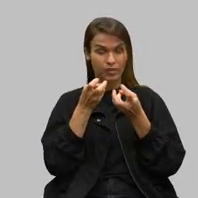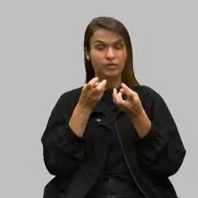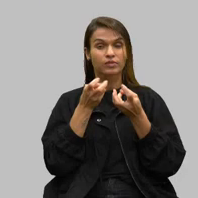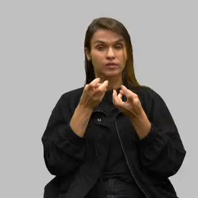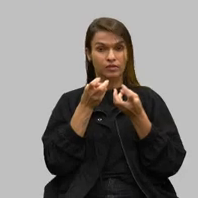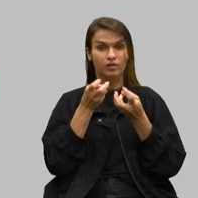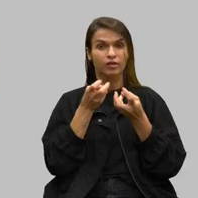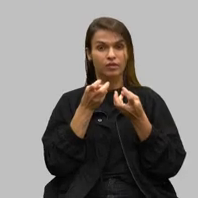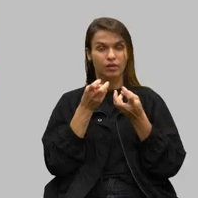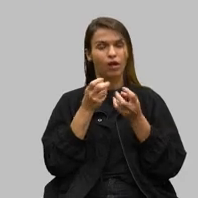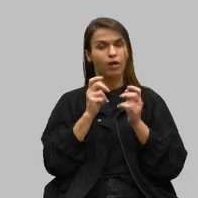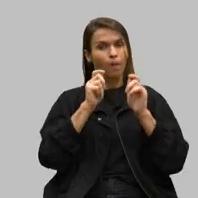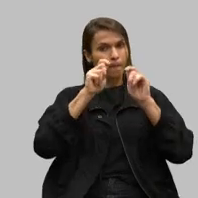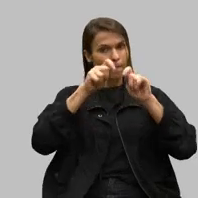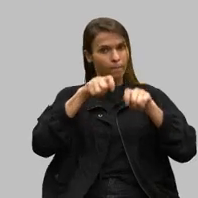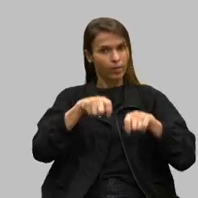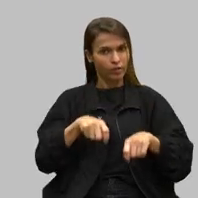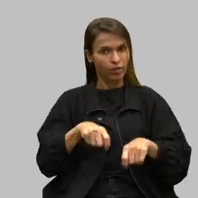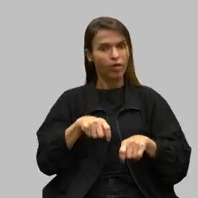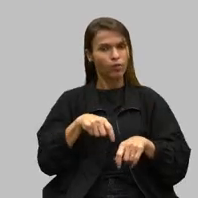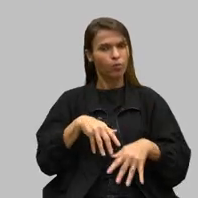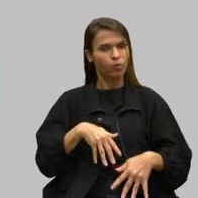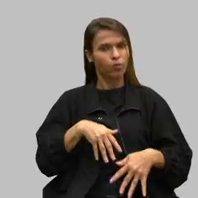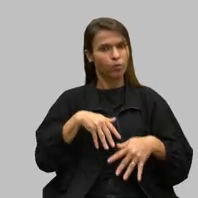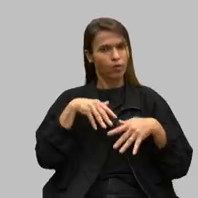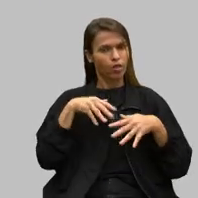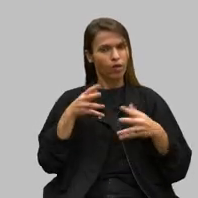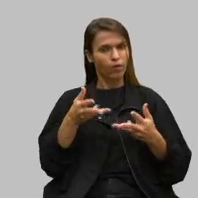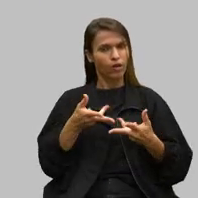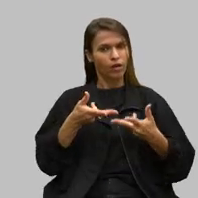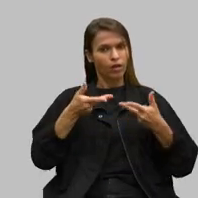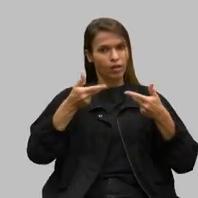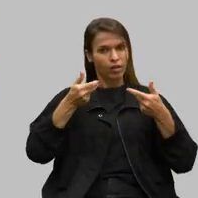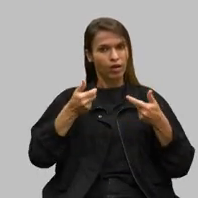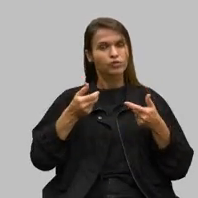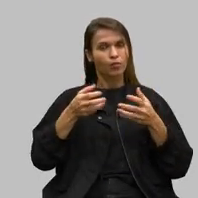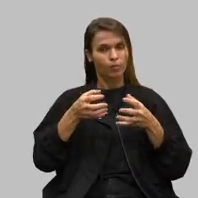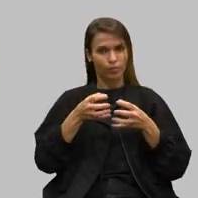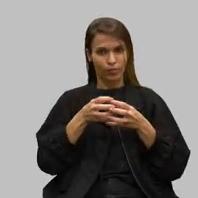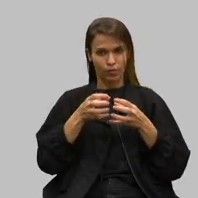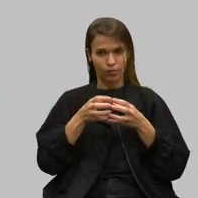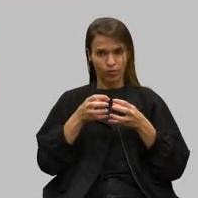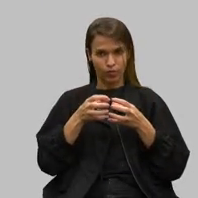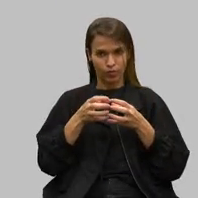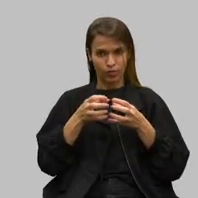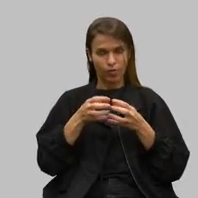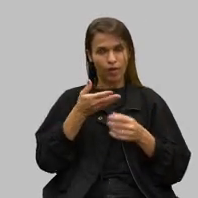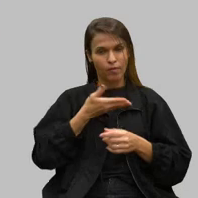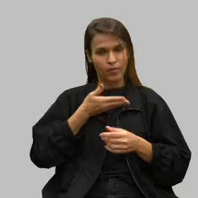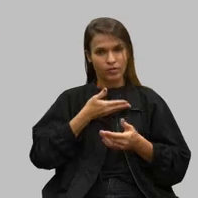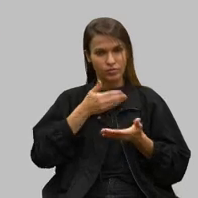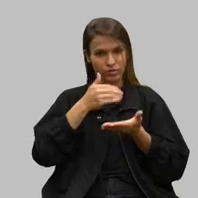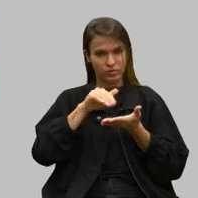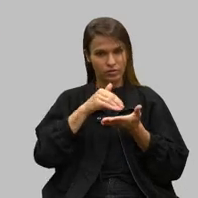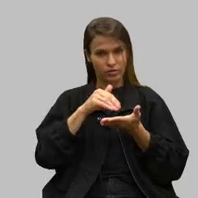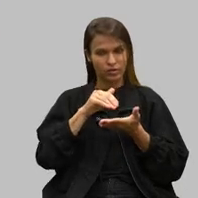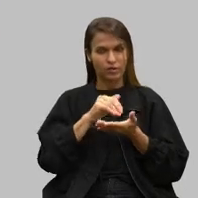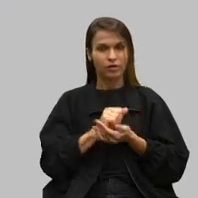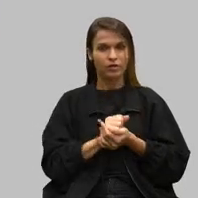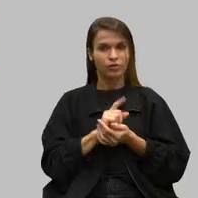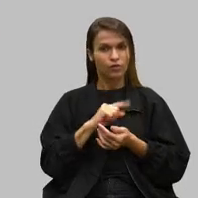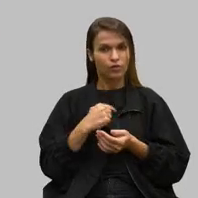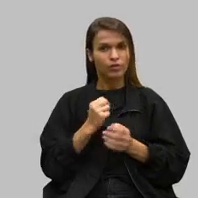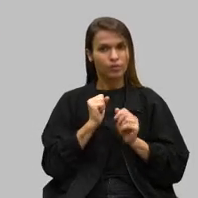competente, tenho muito orgulho da qualidade dos meus colegas da secretaria, então, a gente pode